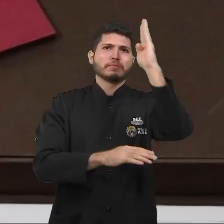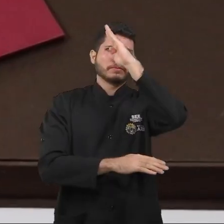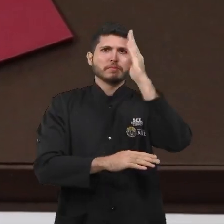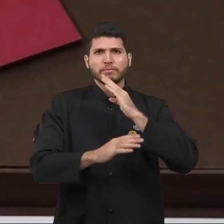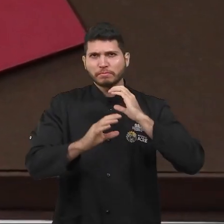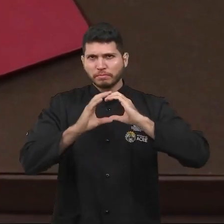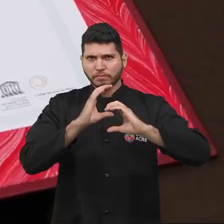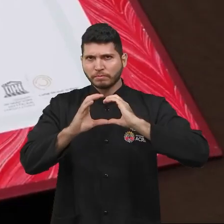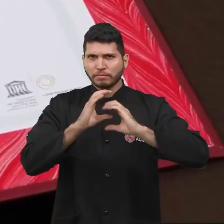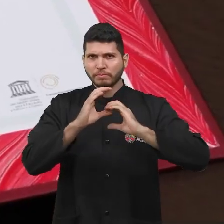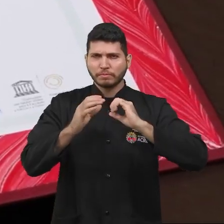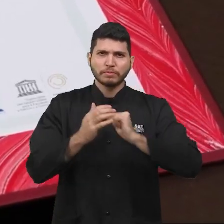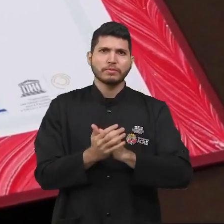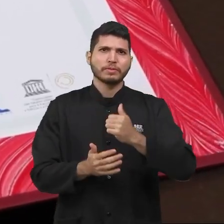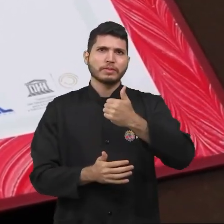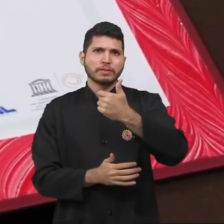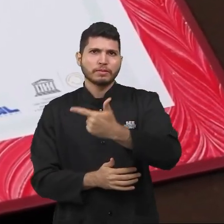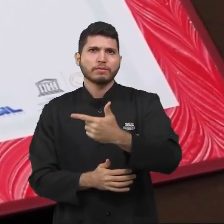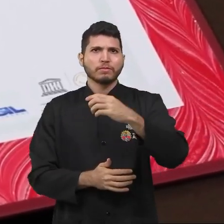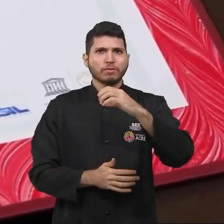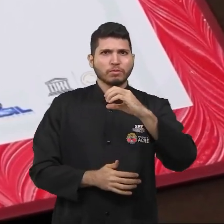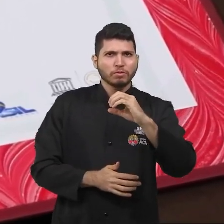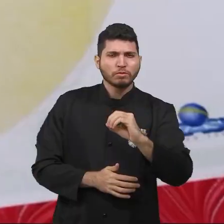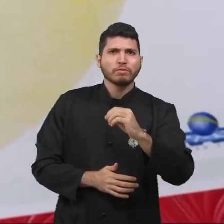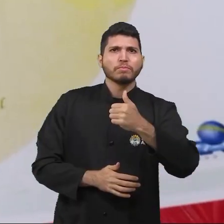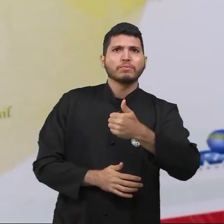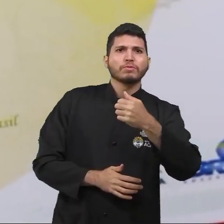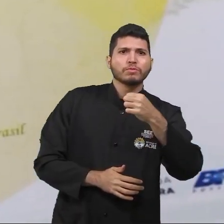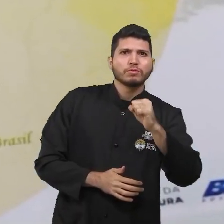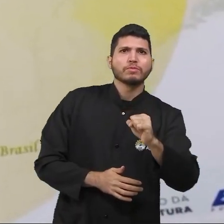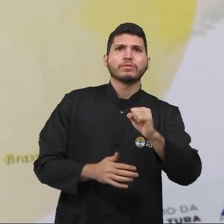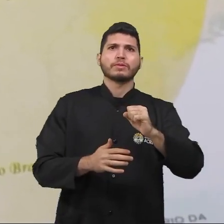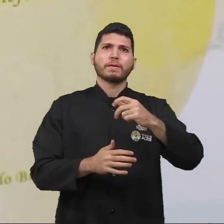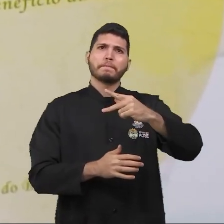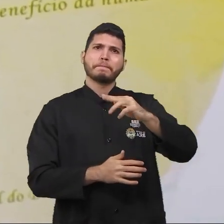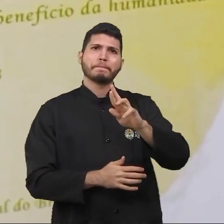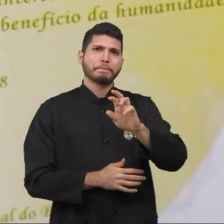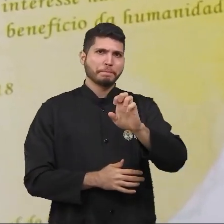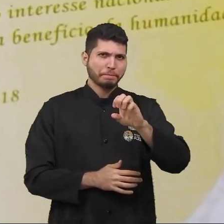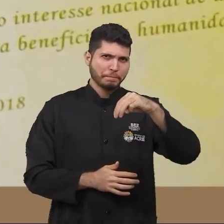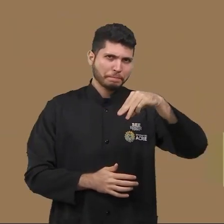e foi premiado em 2018 pela Unesco na categoria Memória do Mundo.